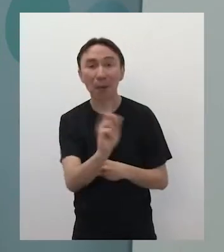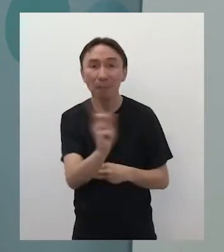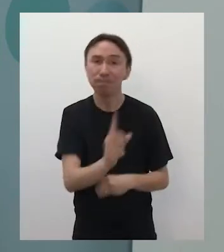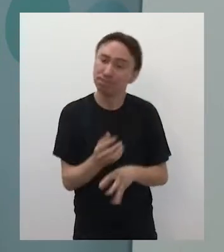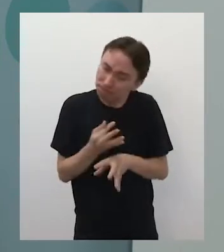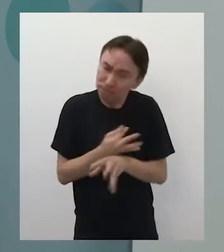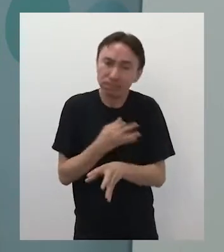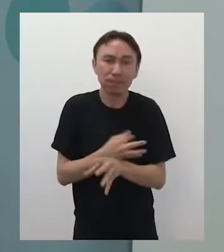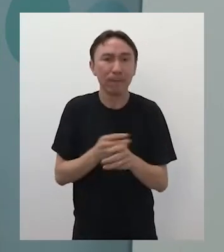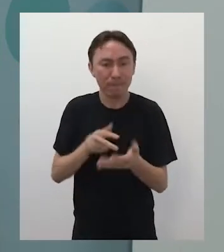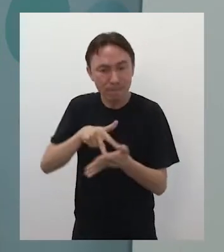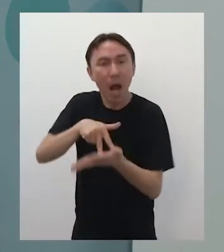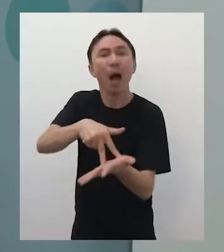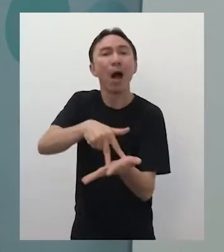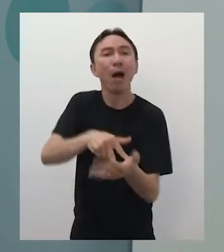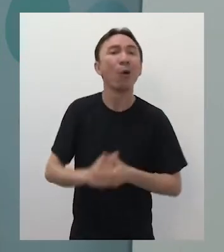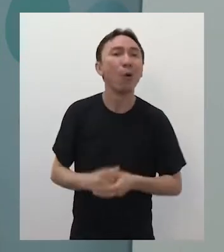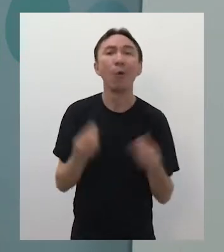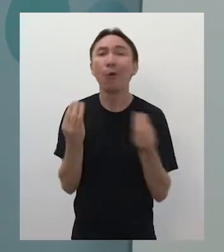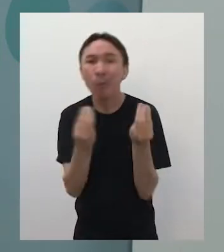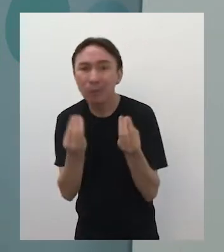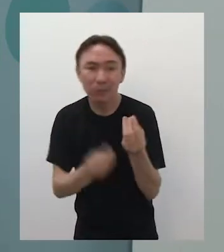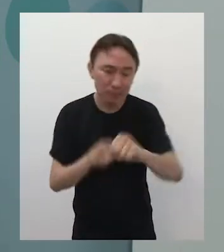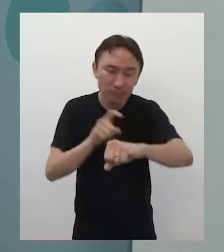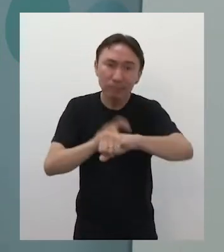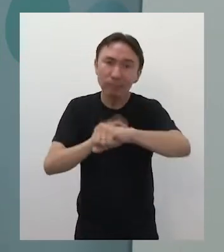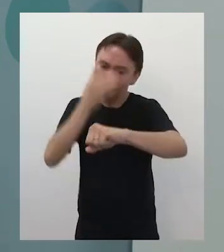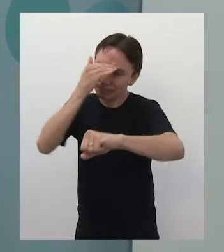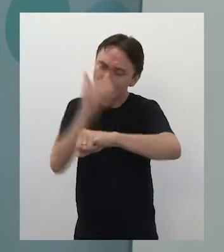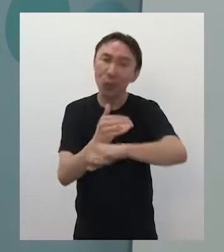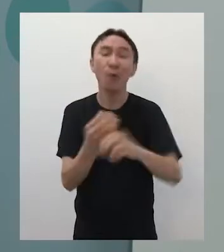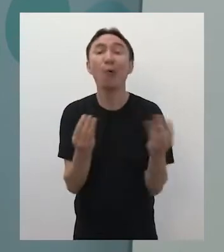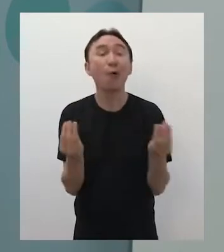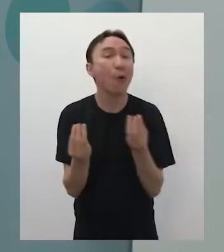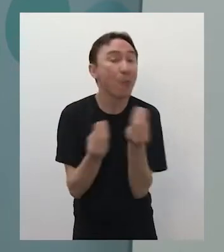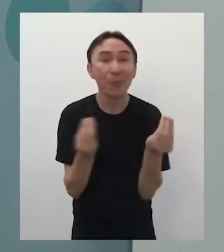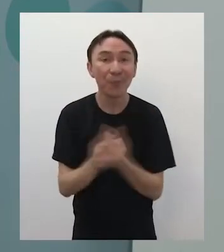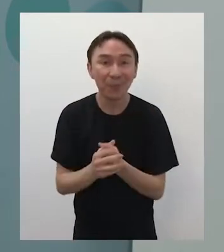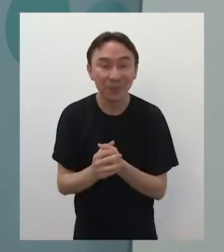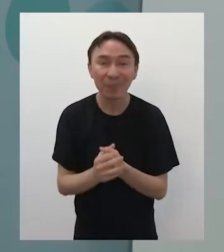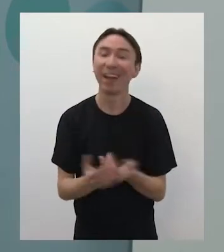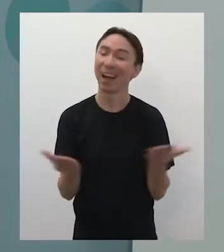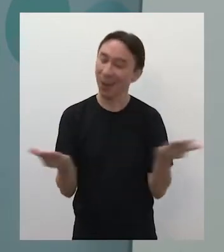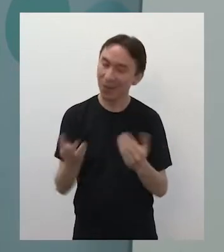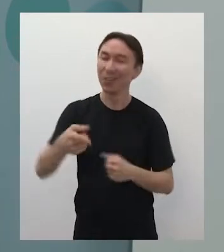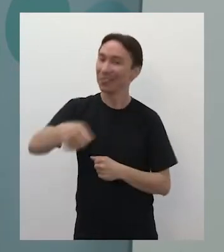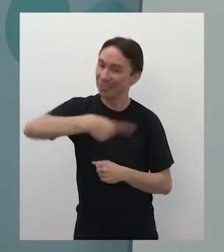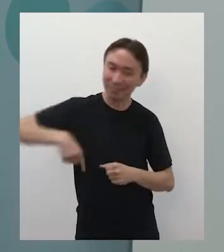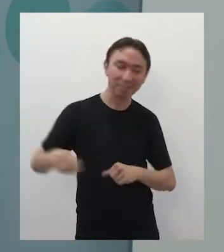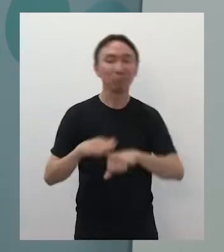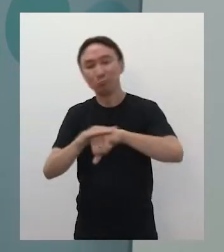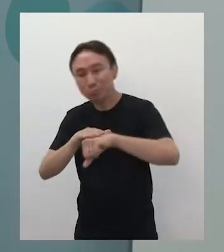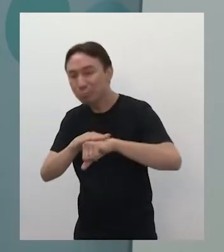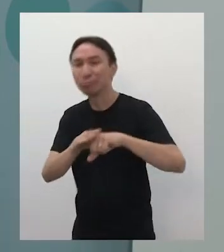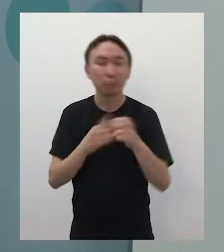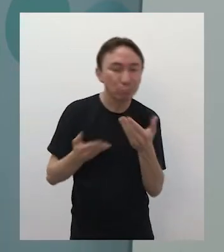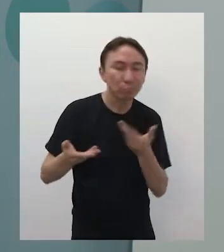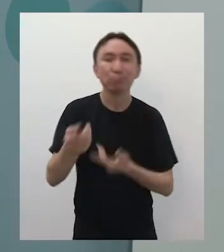flexibilidade. Como manter o foco, a responsabilidade, a organização e ainda ser persistente